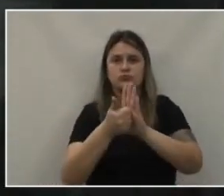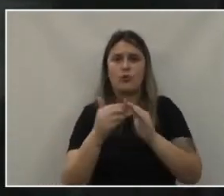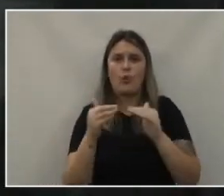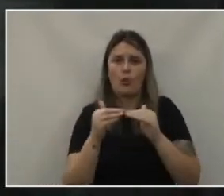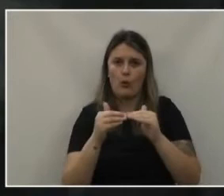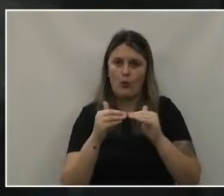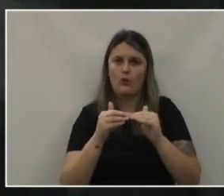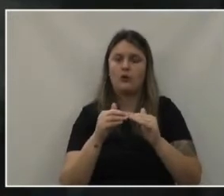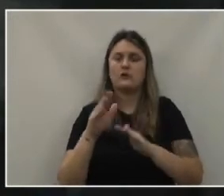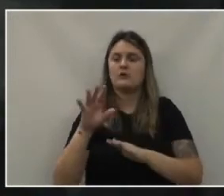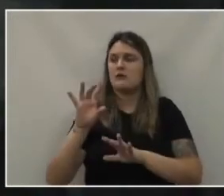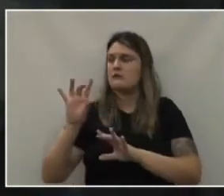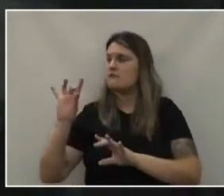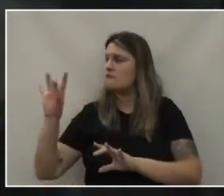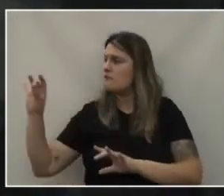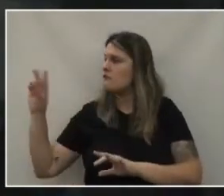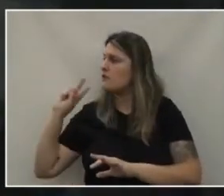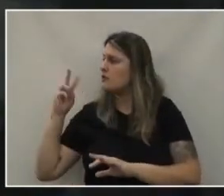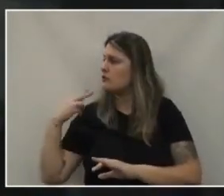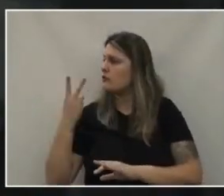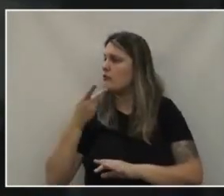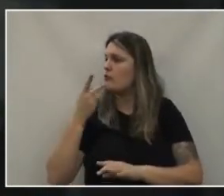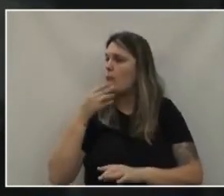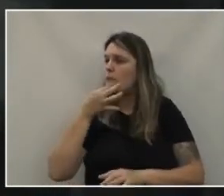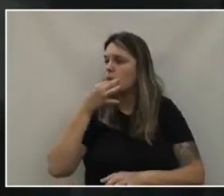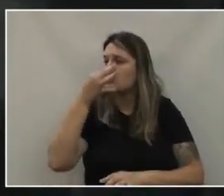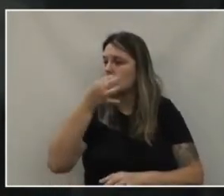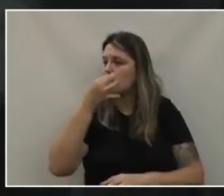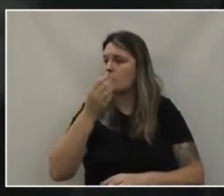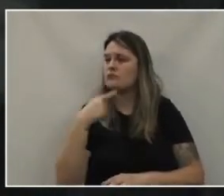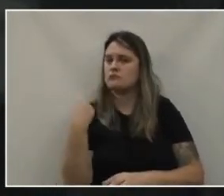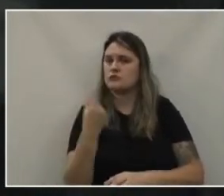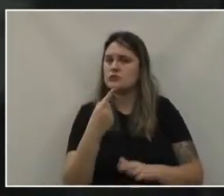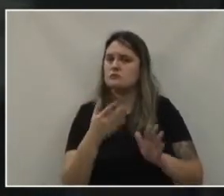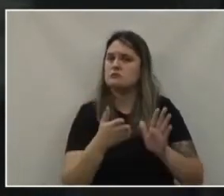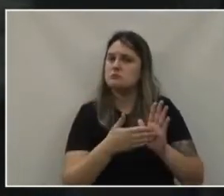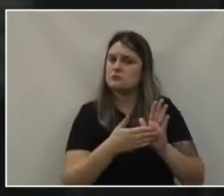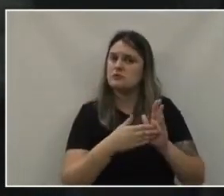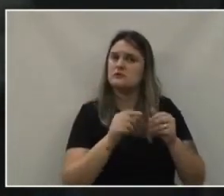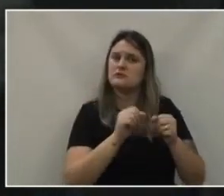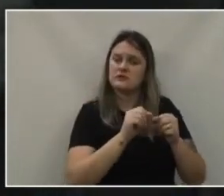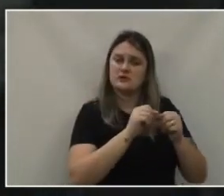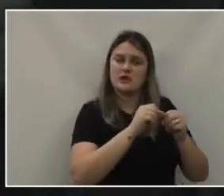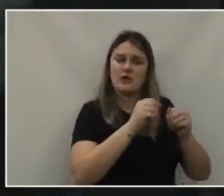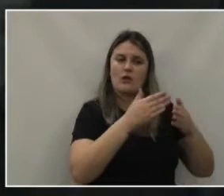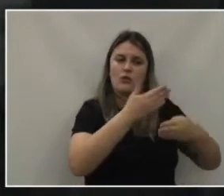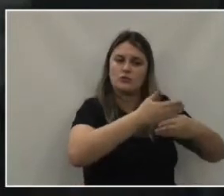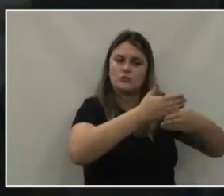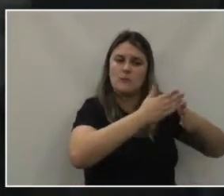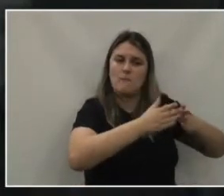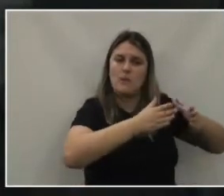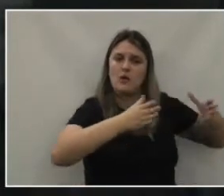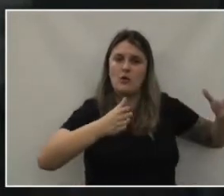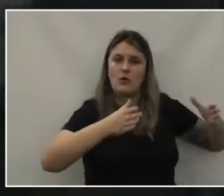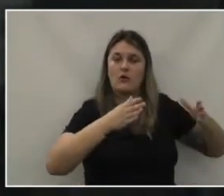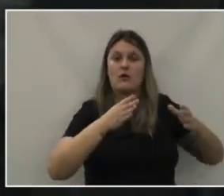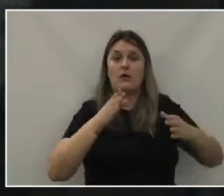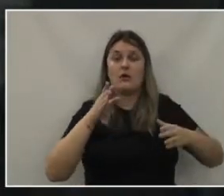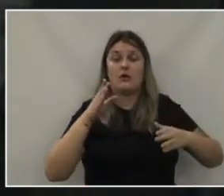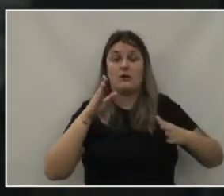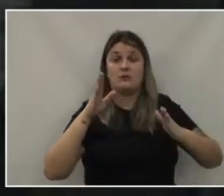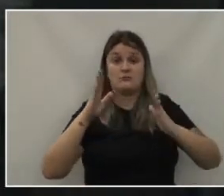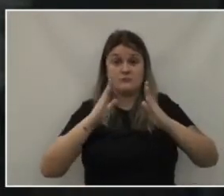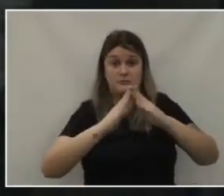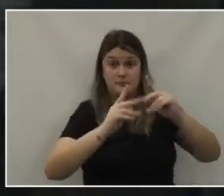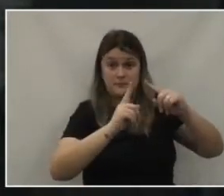também se manifestaram, e foi solicitado que fosse feita uma cobertura, uma ampliação à capela mortuária lá do distrito de São